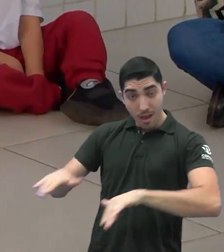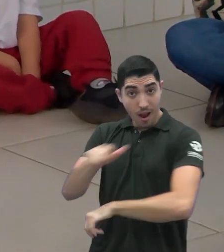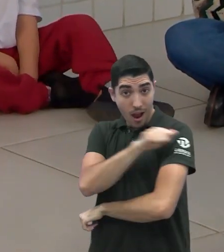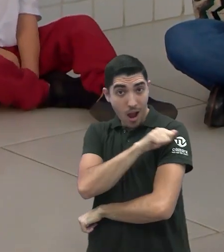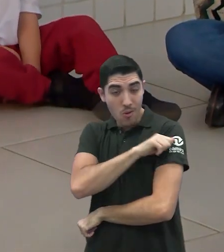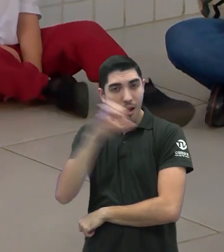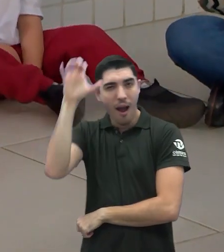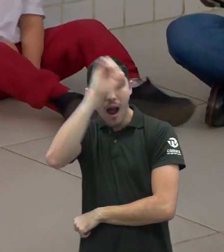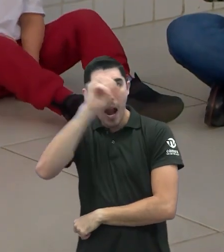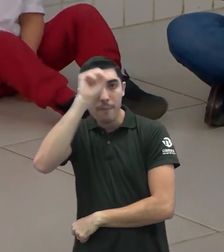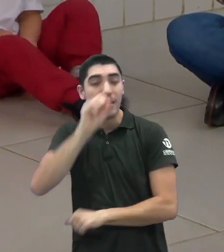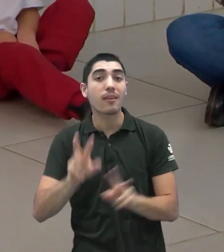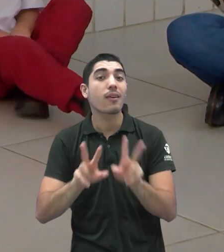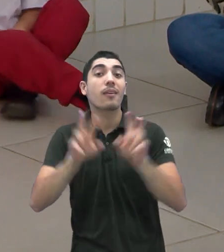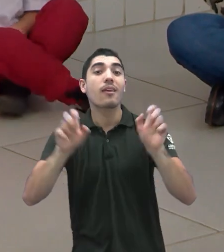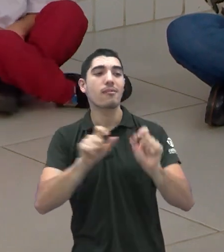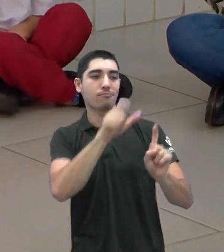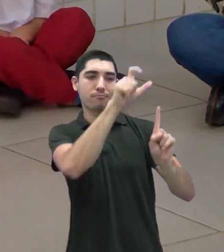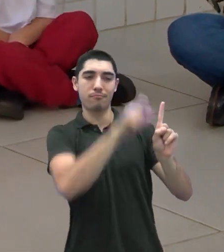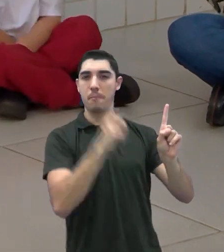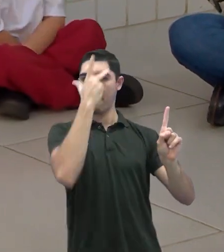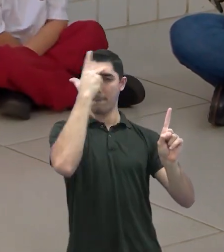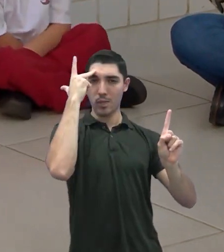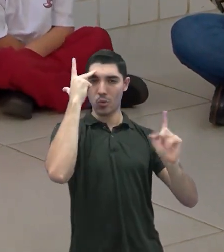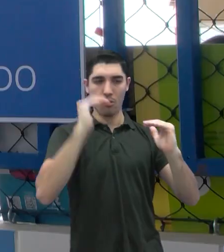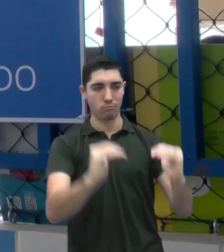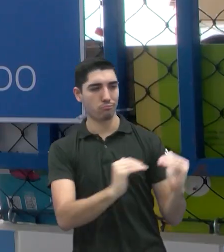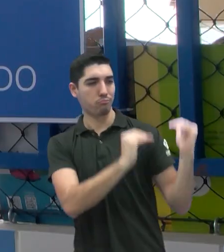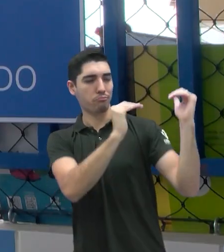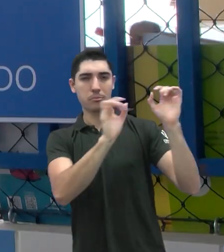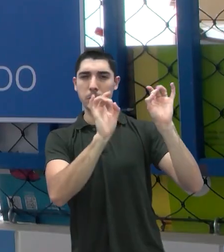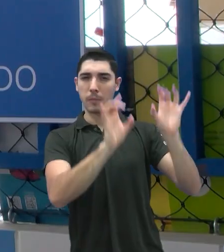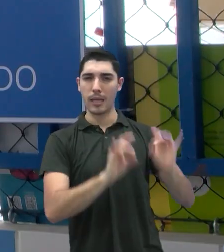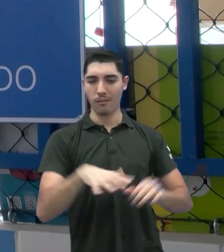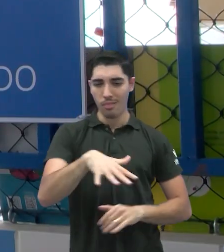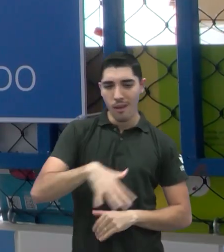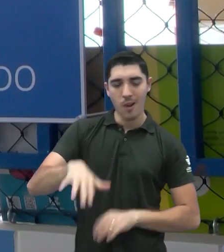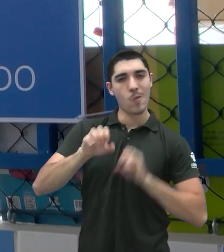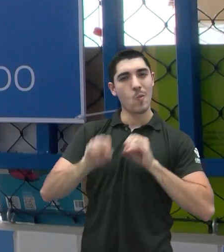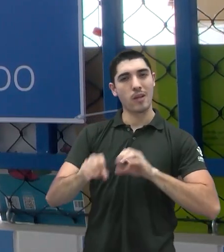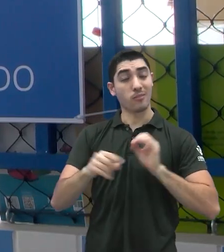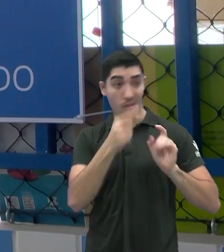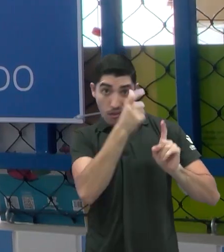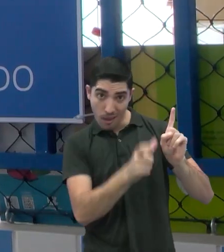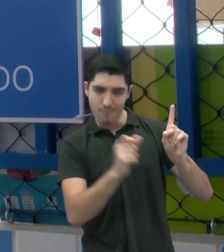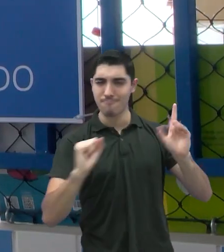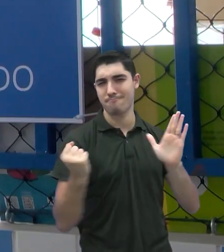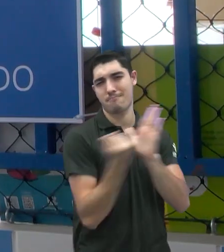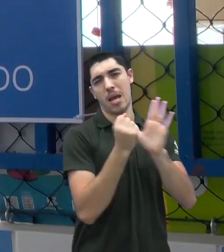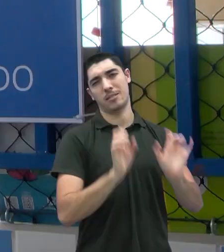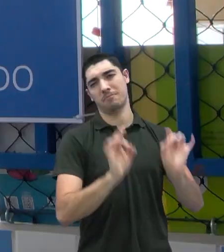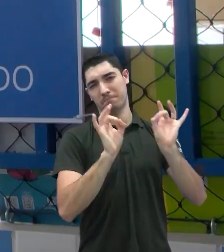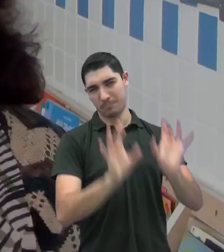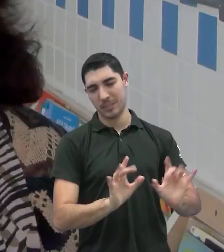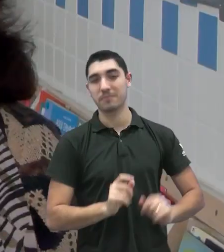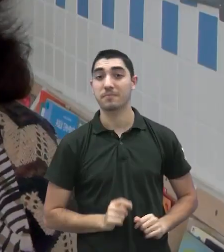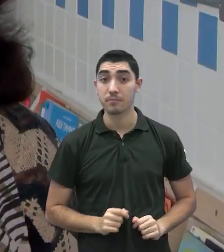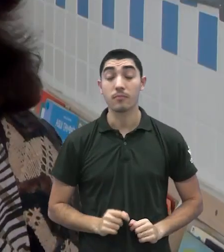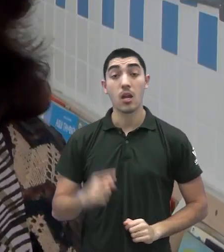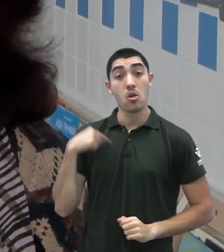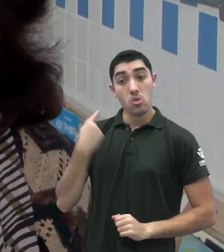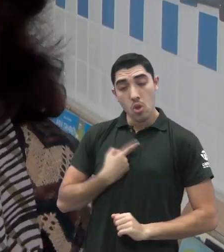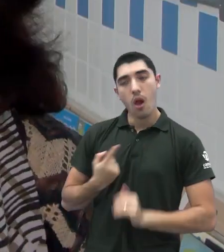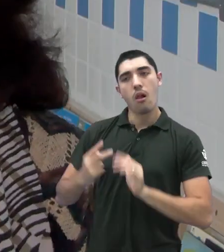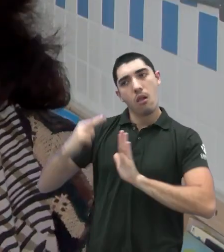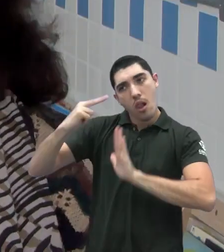vão aprender sobre o patrono da educação do município, alguém que deixou um legado para o ensino de São José. A gente